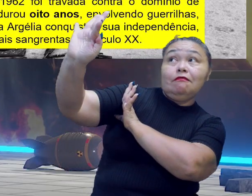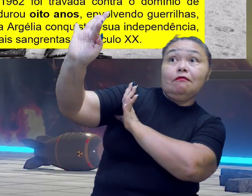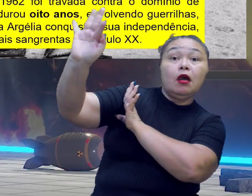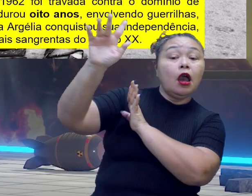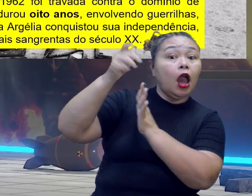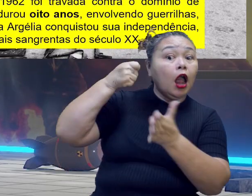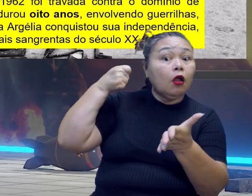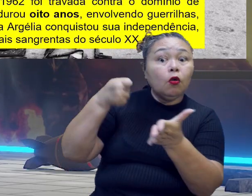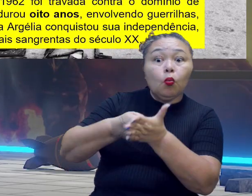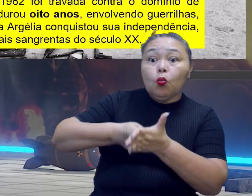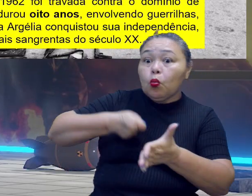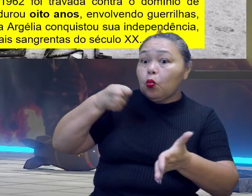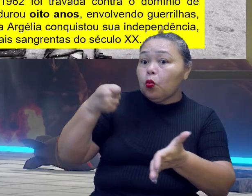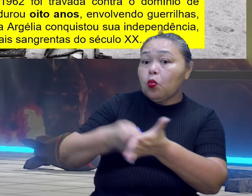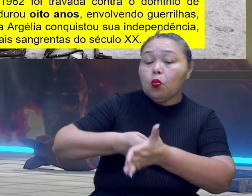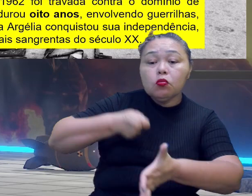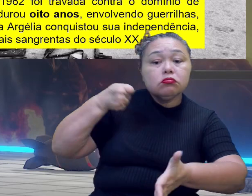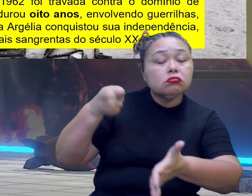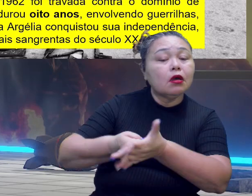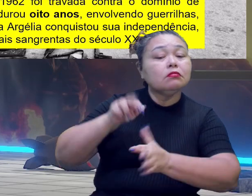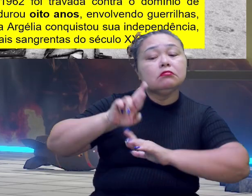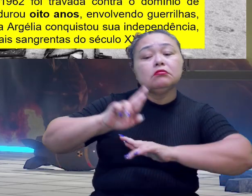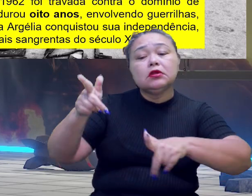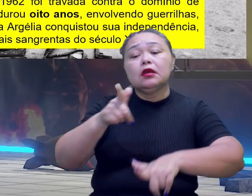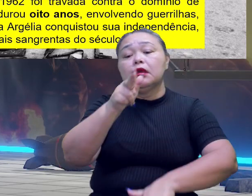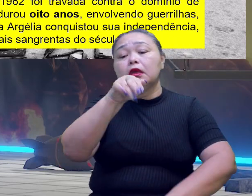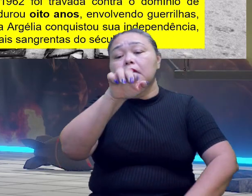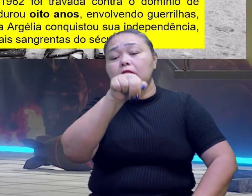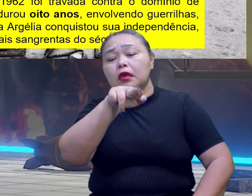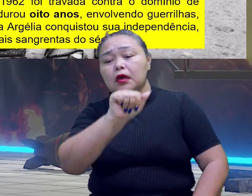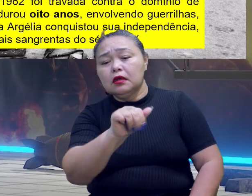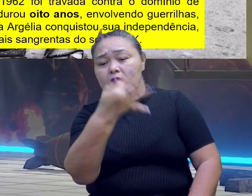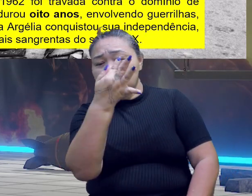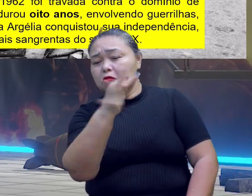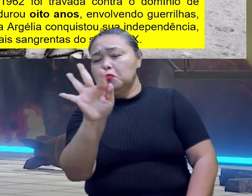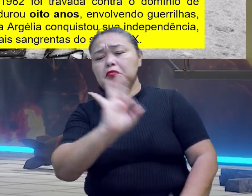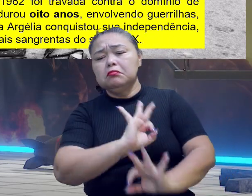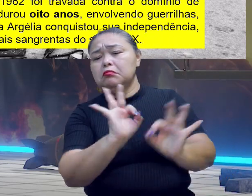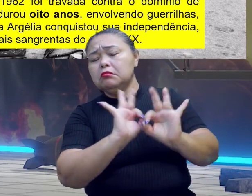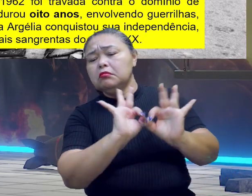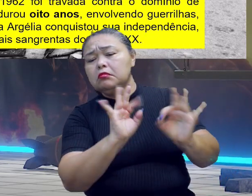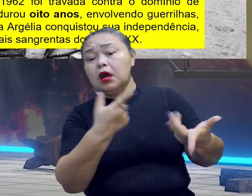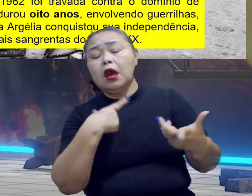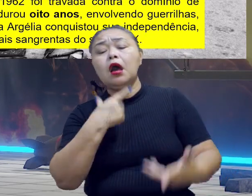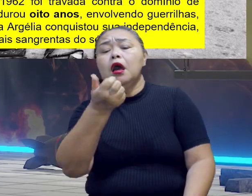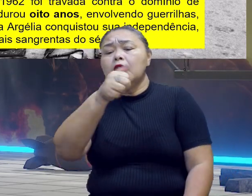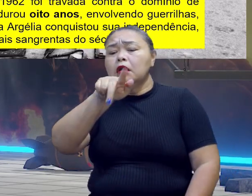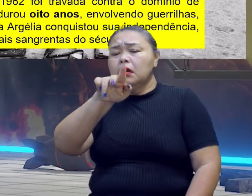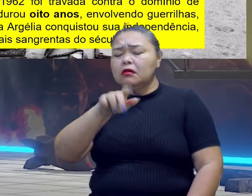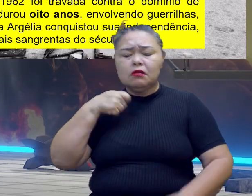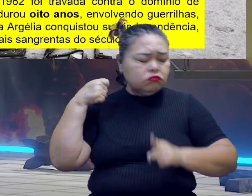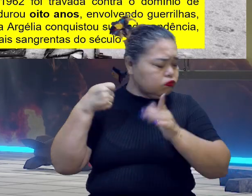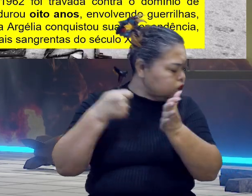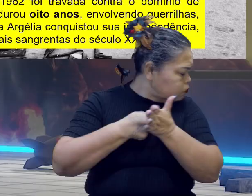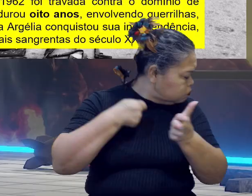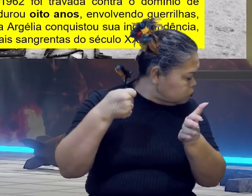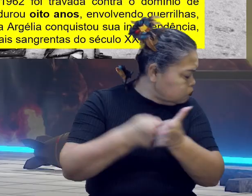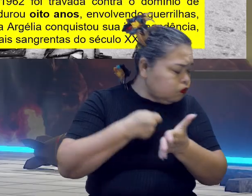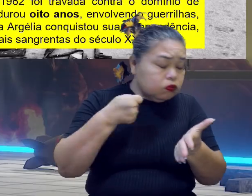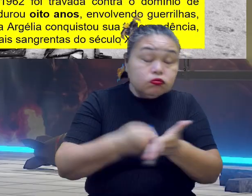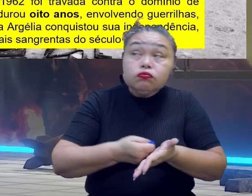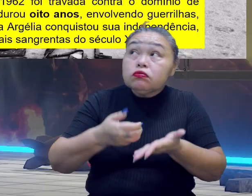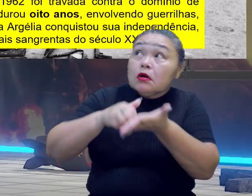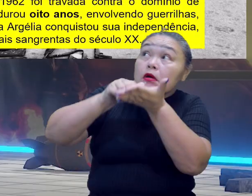E ela lutou. Diferente da Guiana francesa, daqui que não houve luta, a Argélia ela vai lutar, ela quer